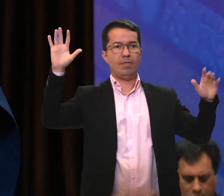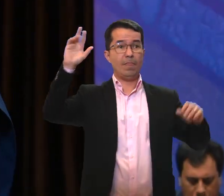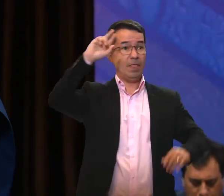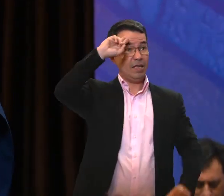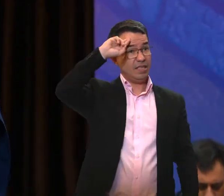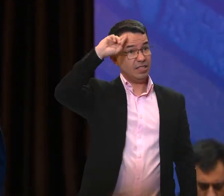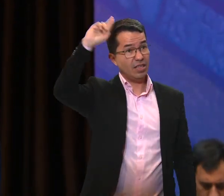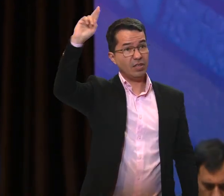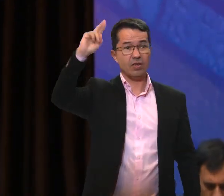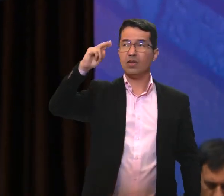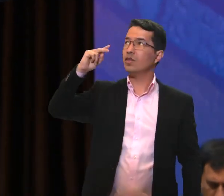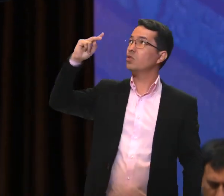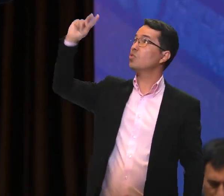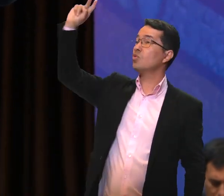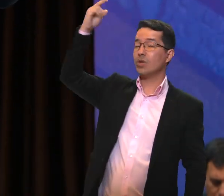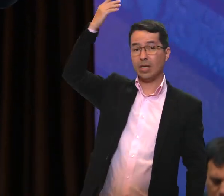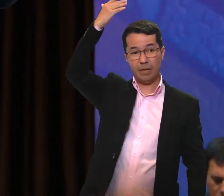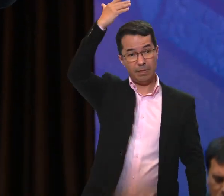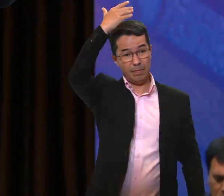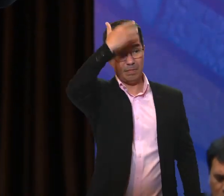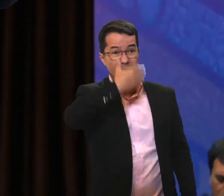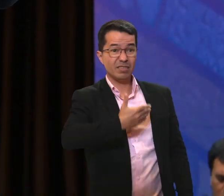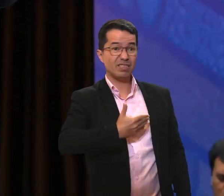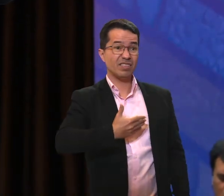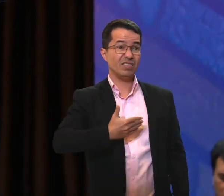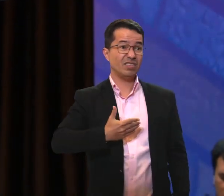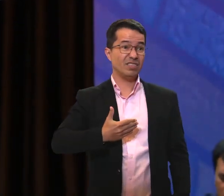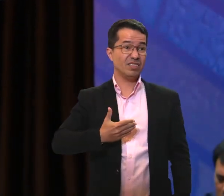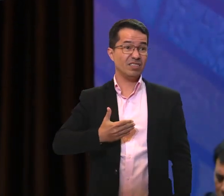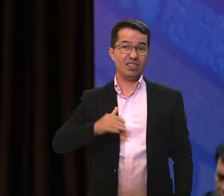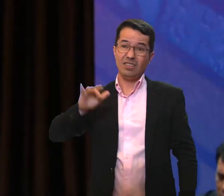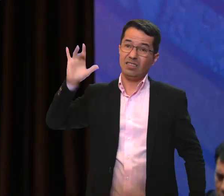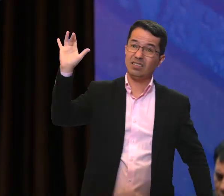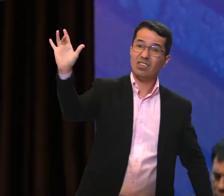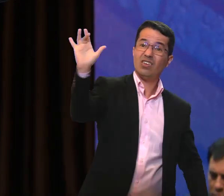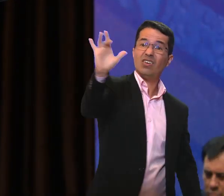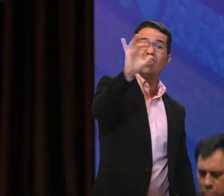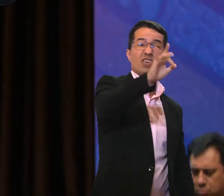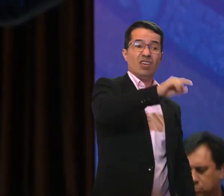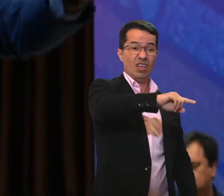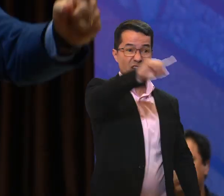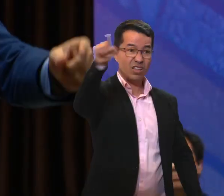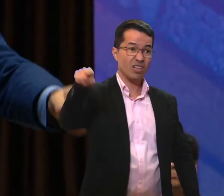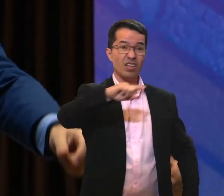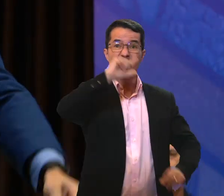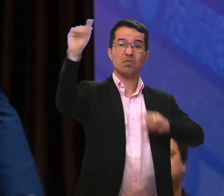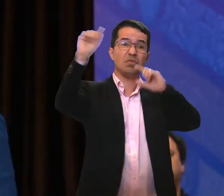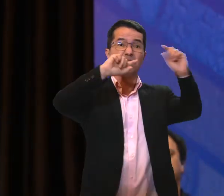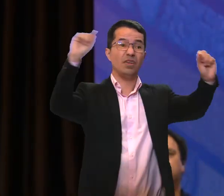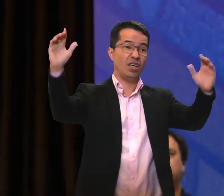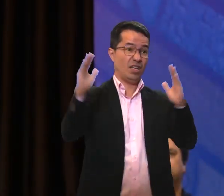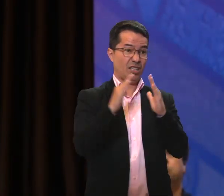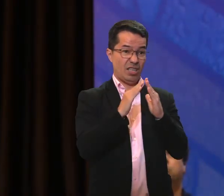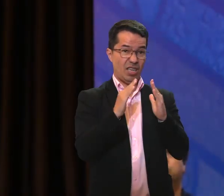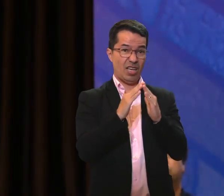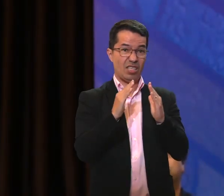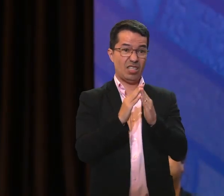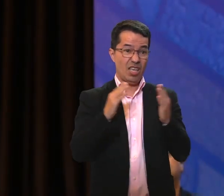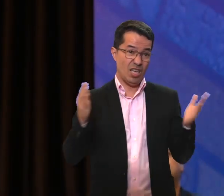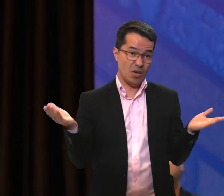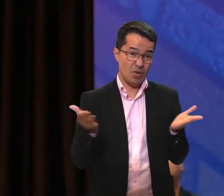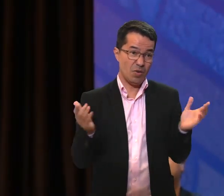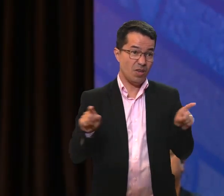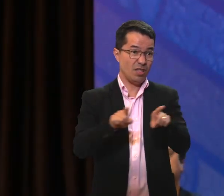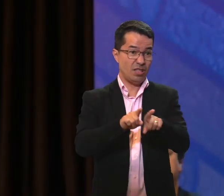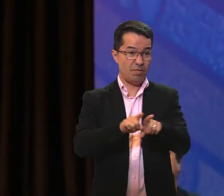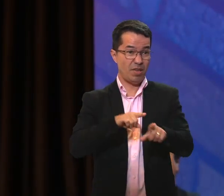Senhor, que a tua presença chegue com os meus irmãos quando eles voltarem para casa. Quando entrarmos